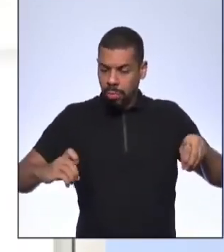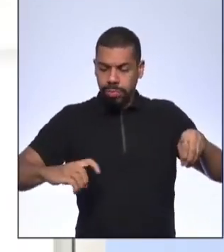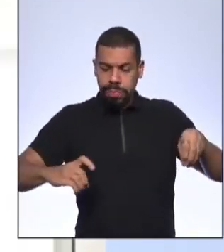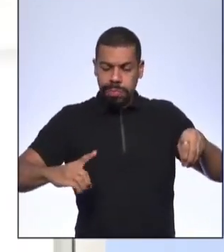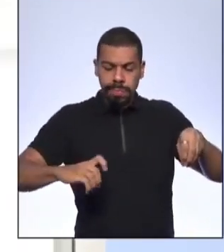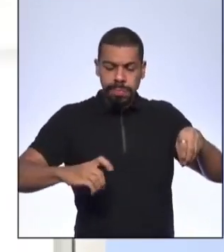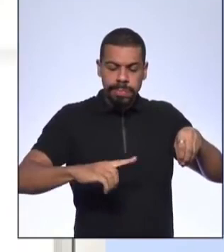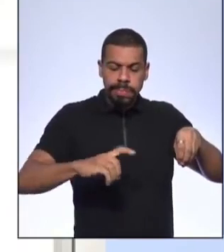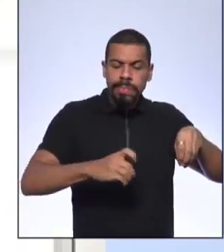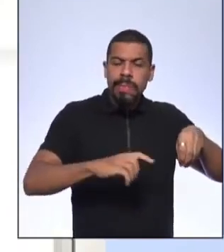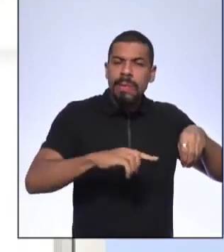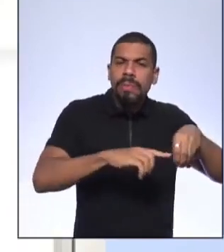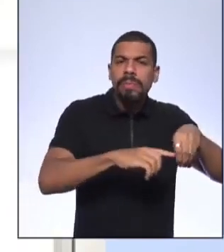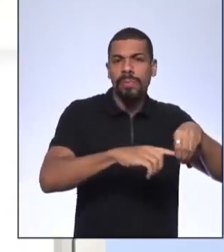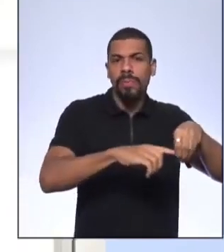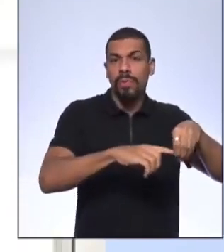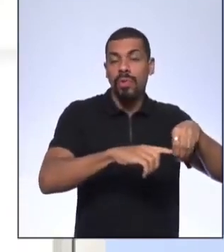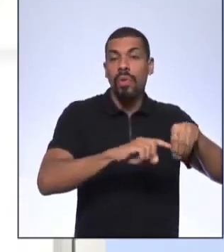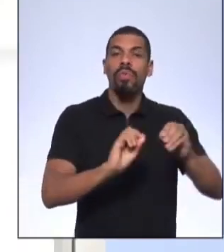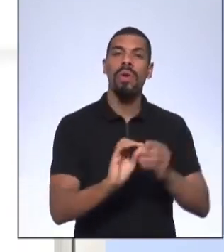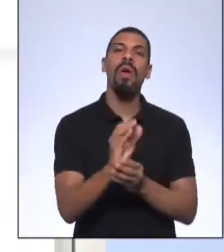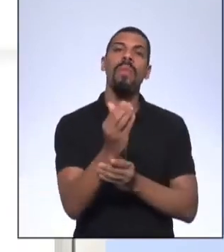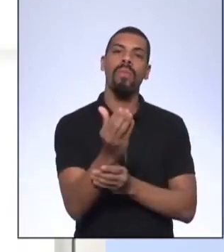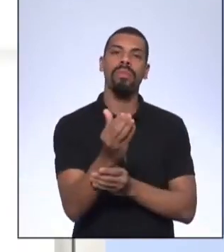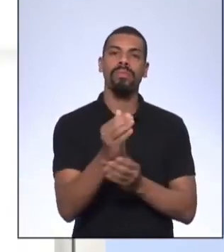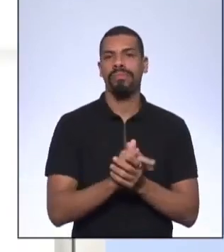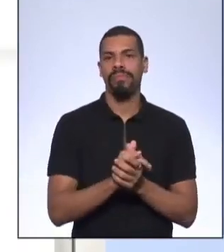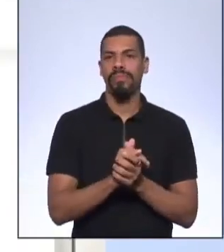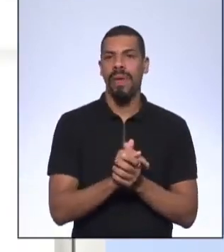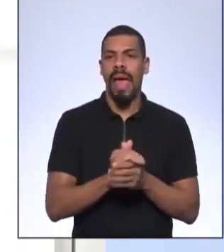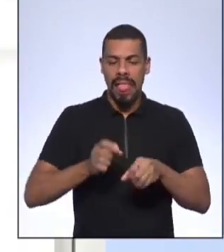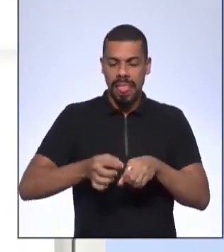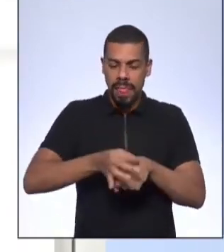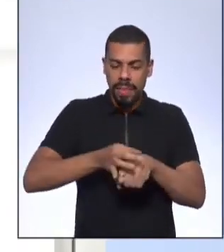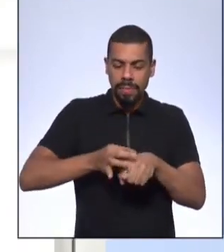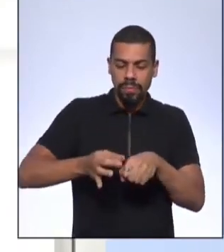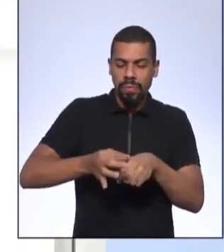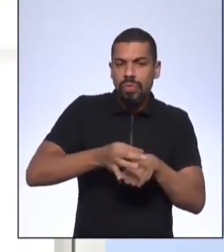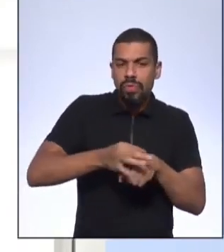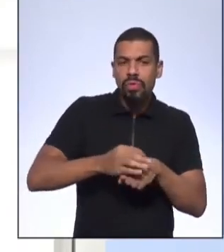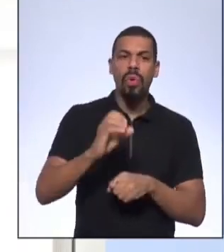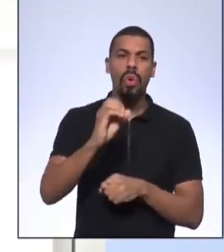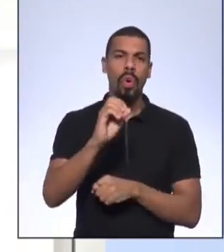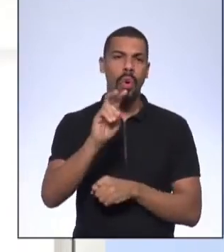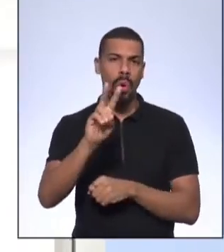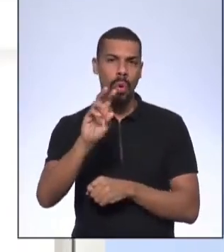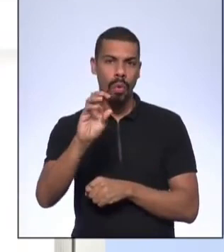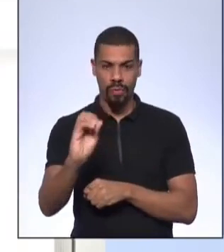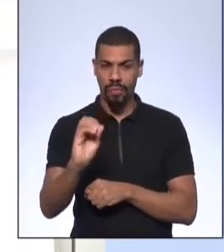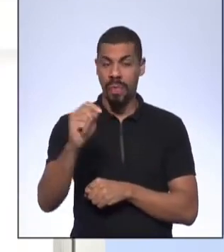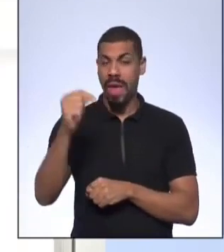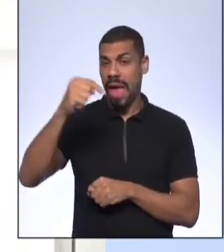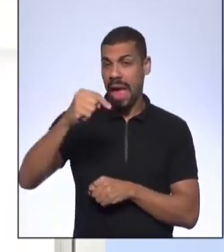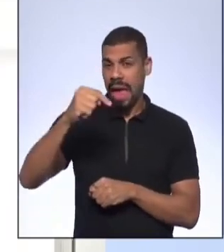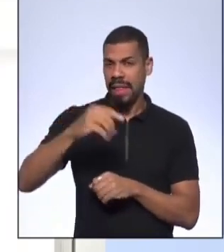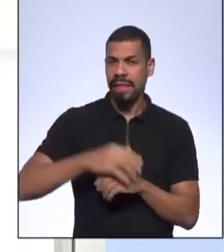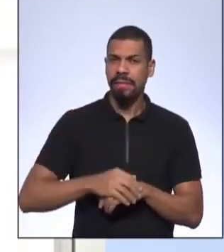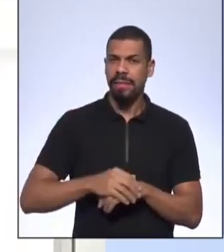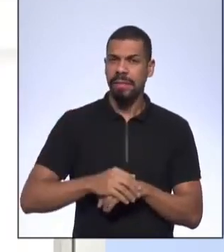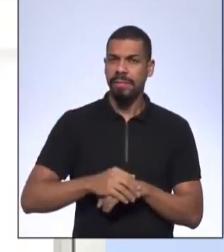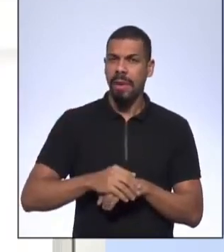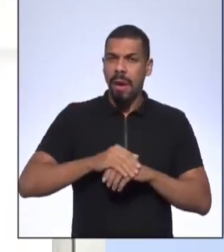contém a outra metade, forma o que a gente chama de célula-ovo, tá? Ou zigoto. Essa célula-ovo, ela vai